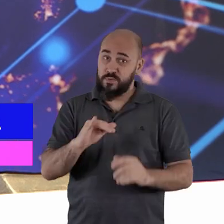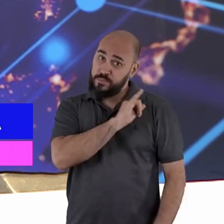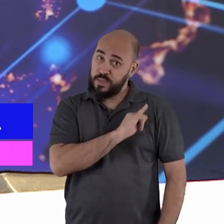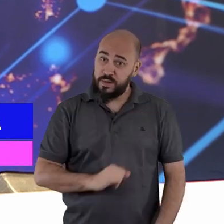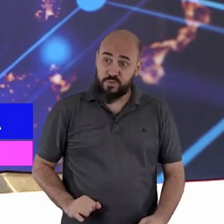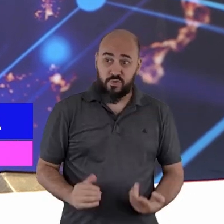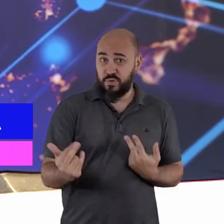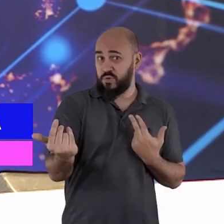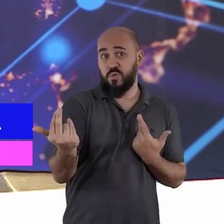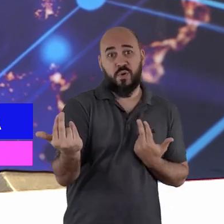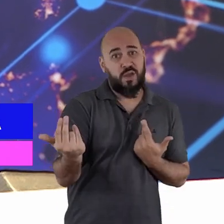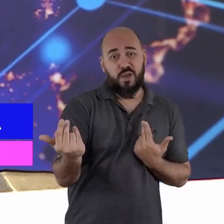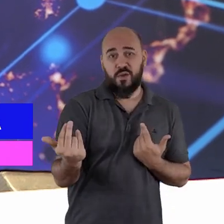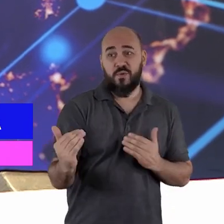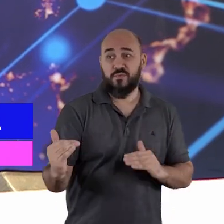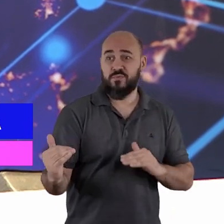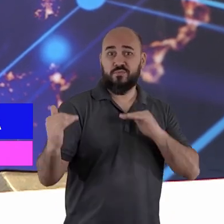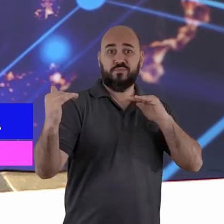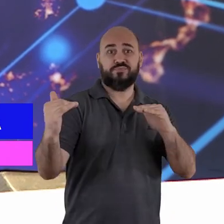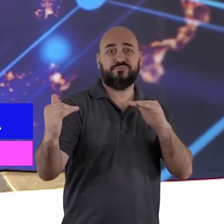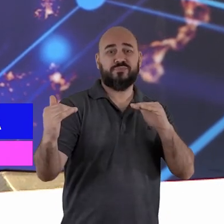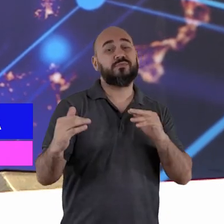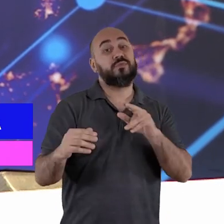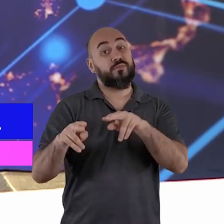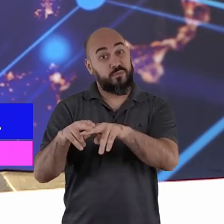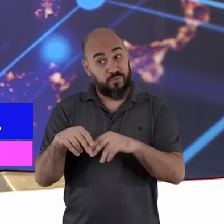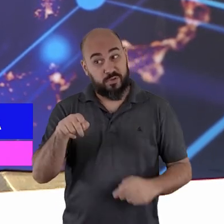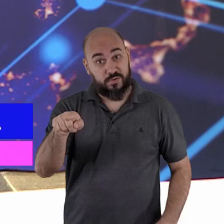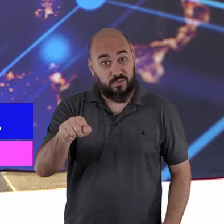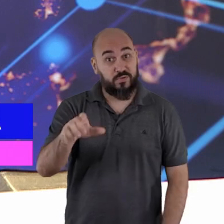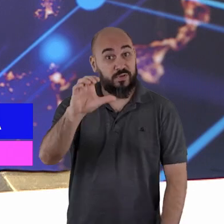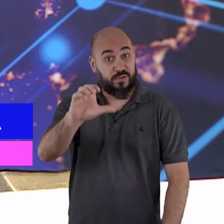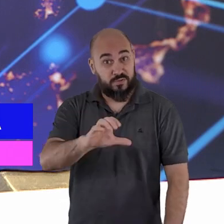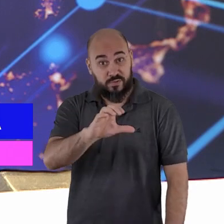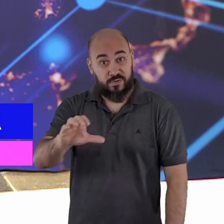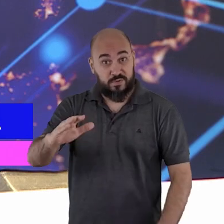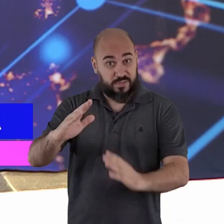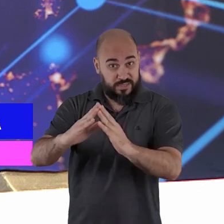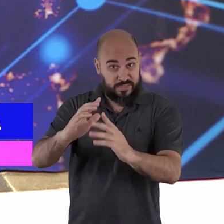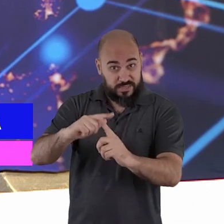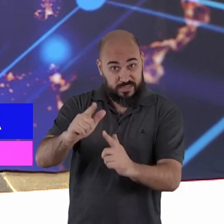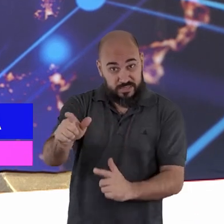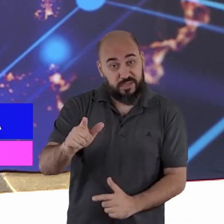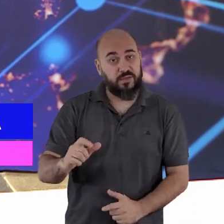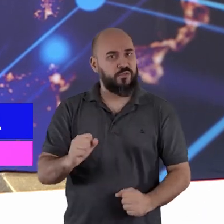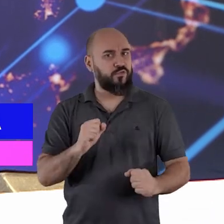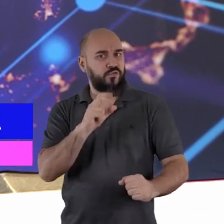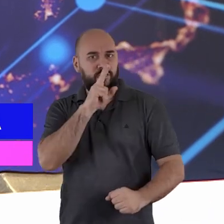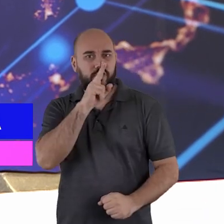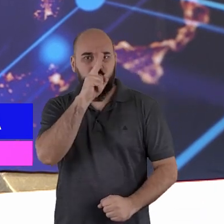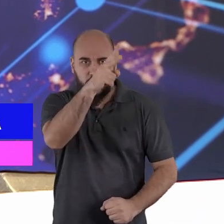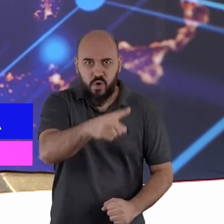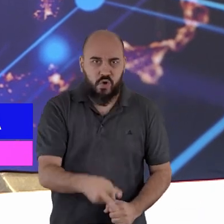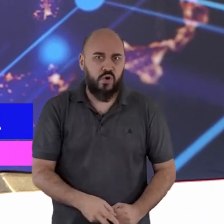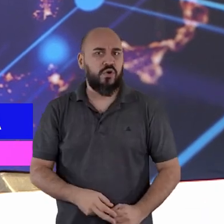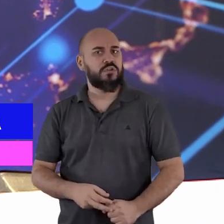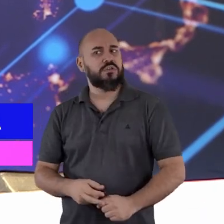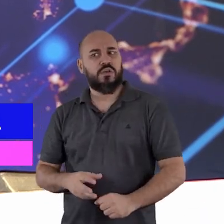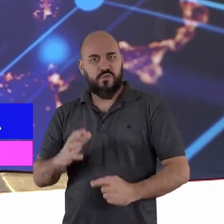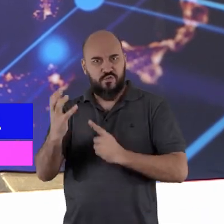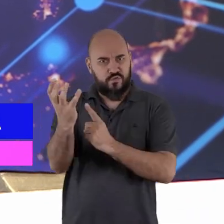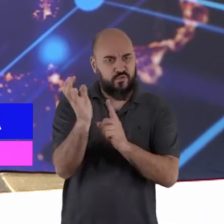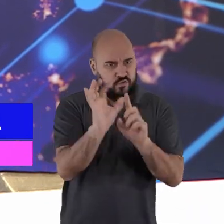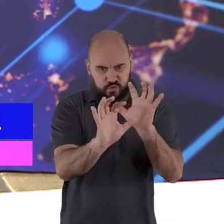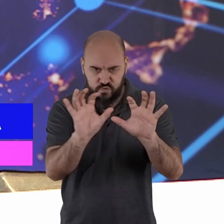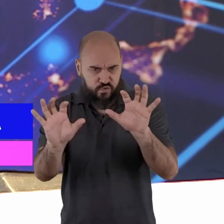com isso, a igreja ganha muita força, a igreja ganha muito poder, a igreja ganha muita influência, e ela